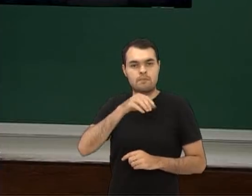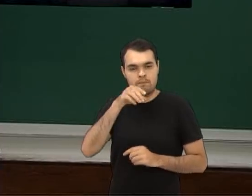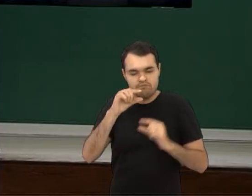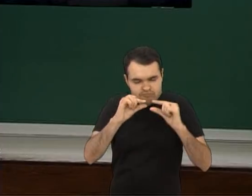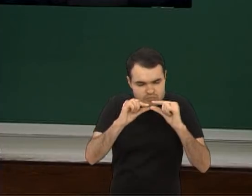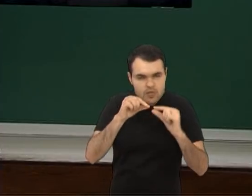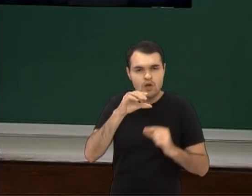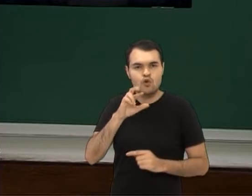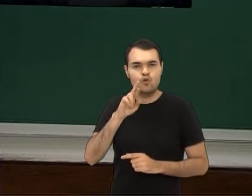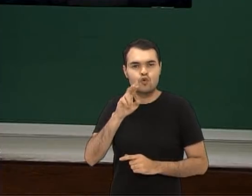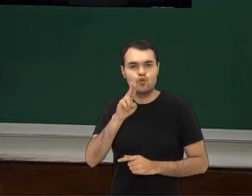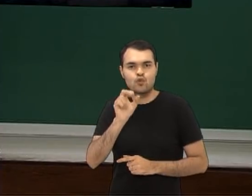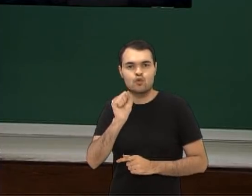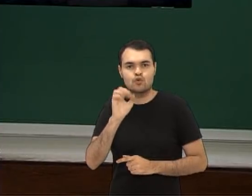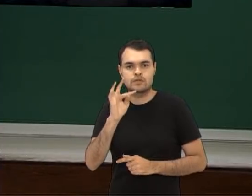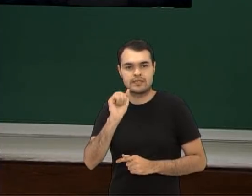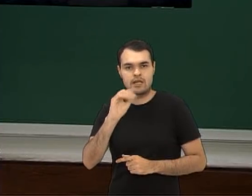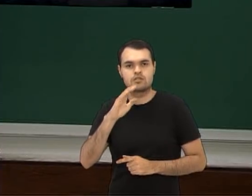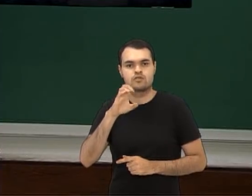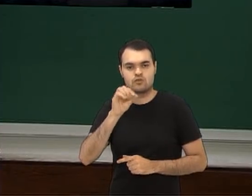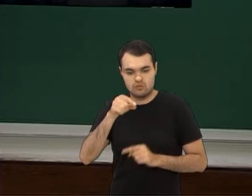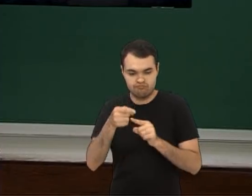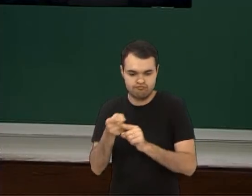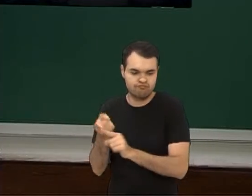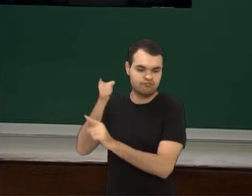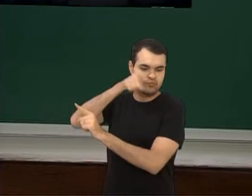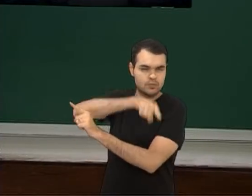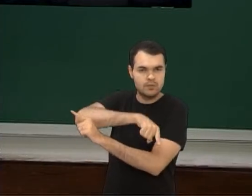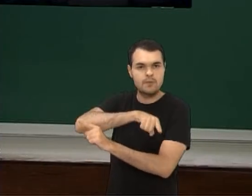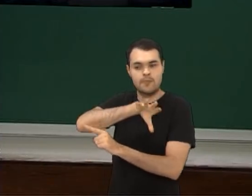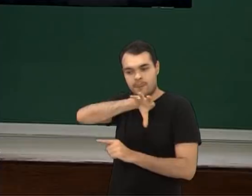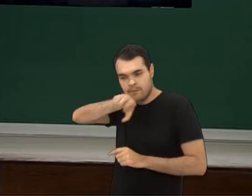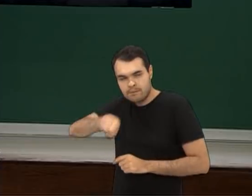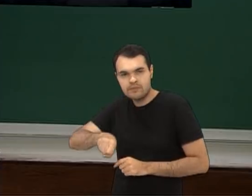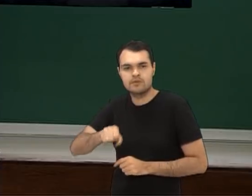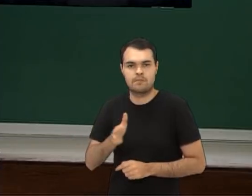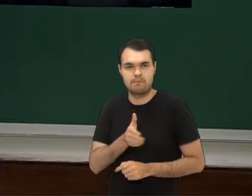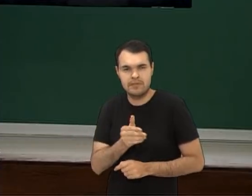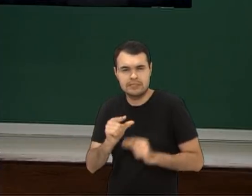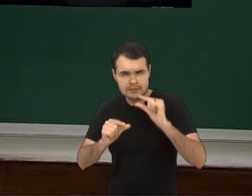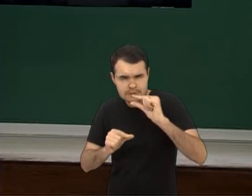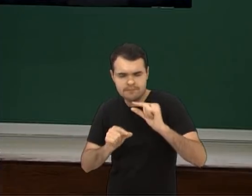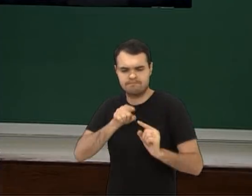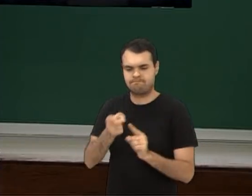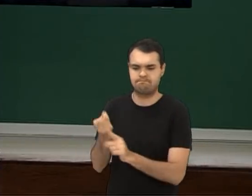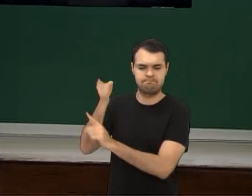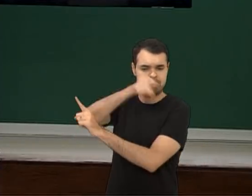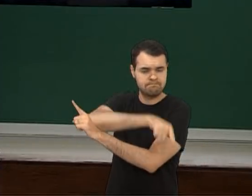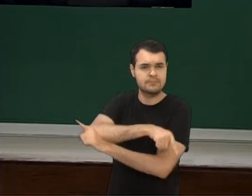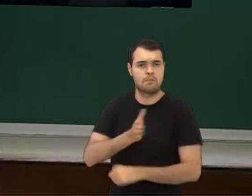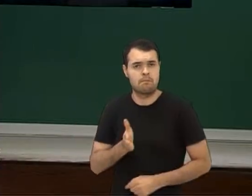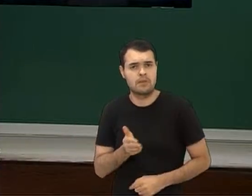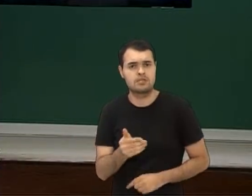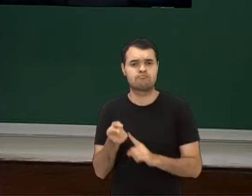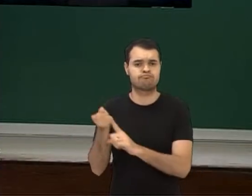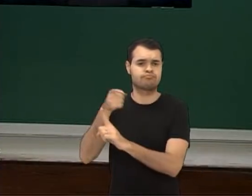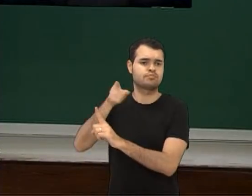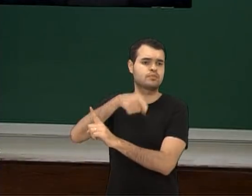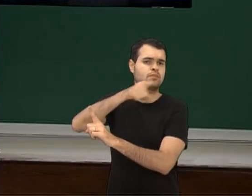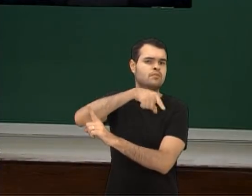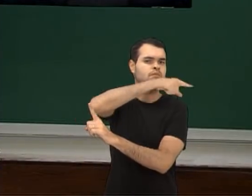que servem de alimento para pequenos peixes, que servem de alimentos para peixes maiores. E assim se forma